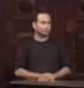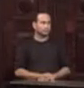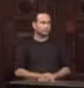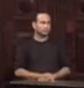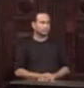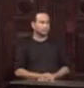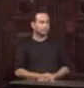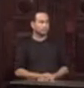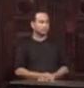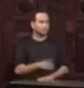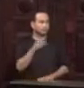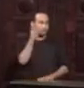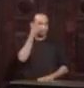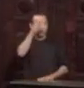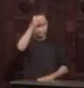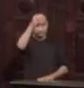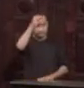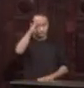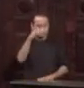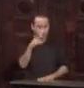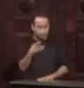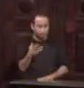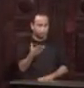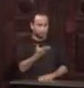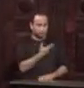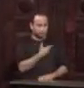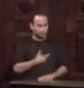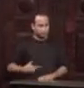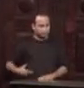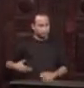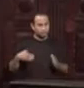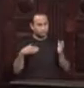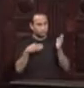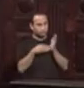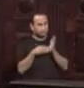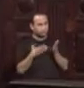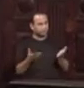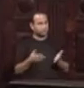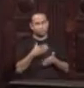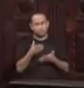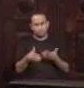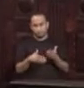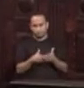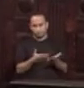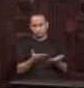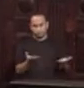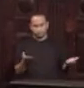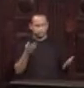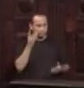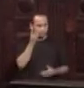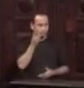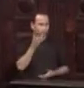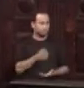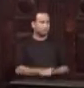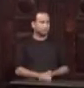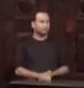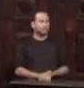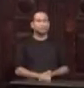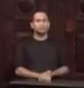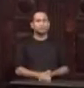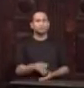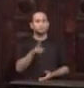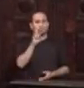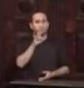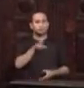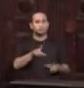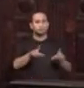Deputada Tia Ju, que preside o expediente final, os senhores deputados, vocês que nos assistem